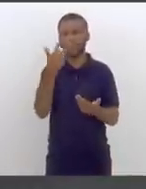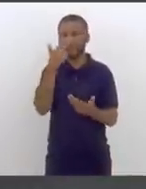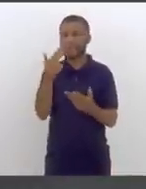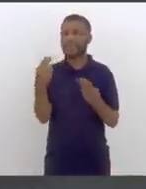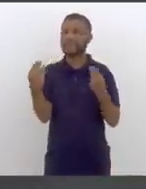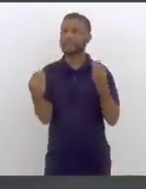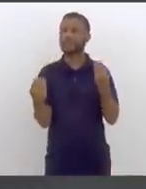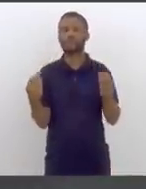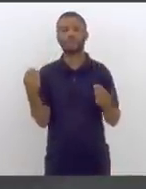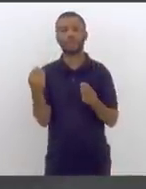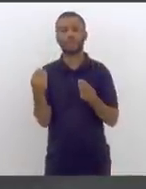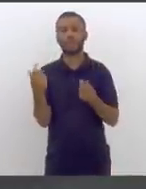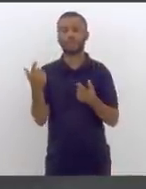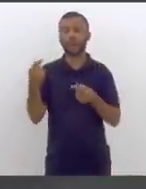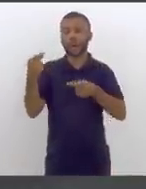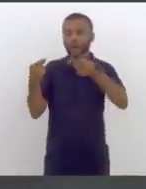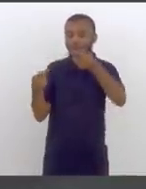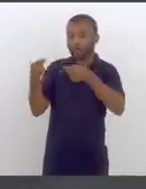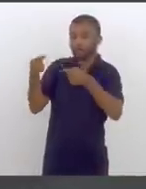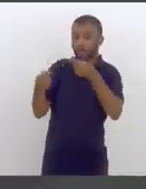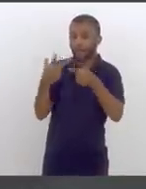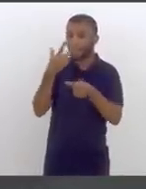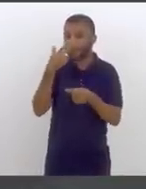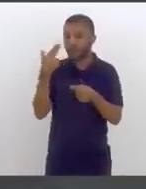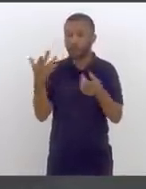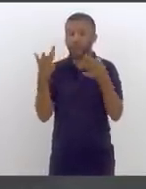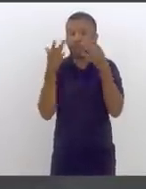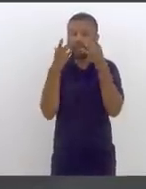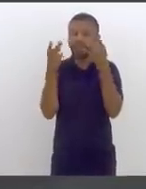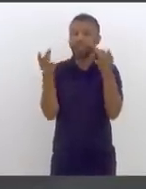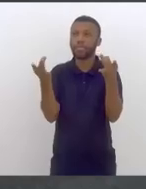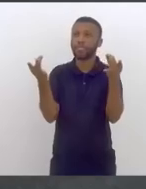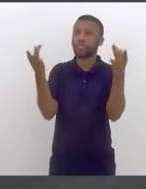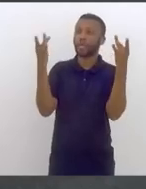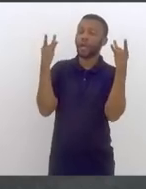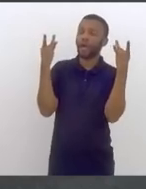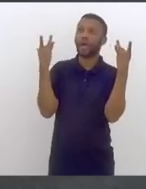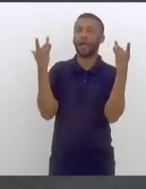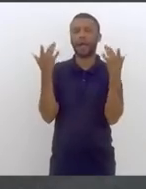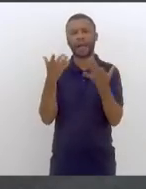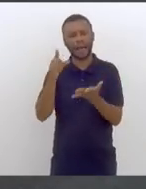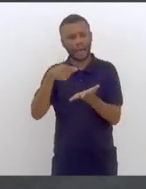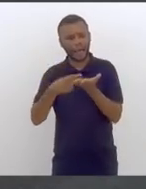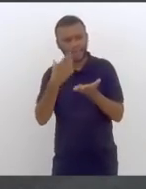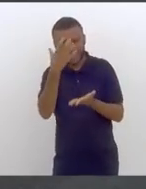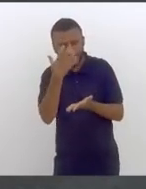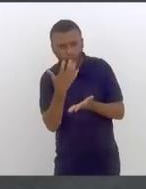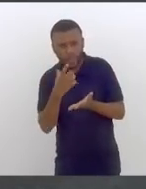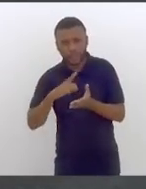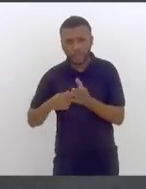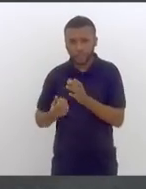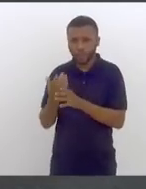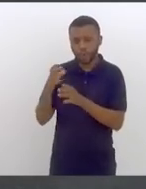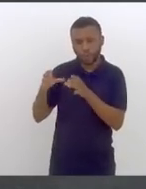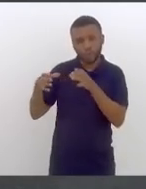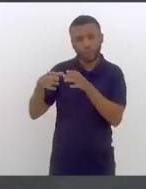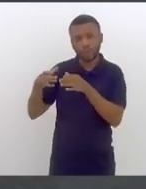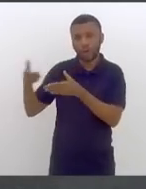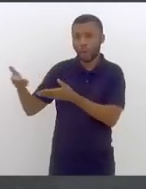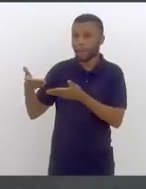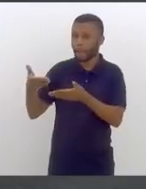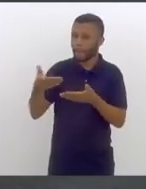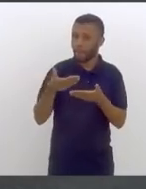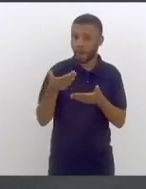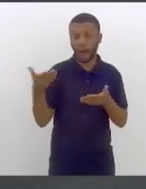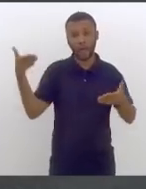coisa que está ali parece que não está ouvindo coisa séria porque há uma comissão aos convites as pessoas